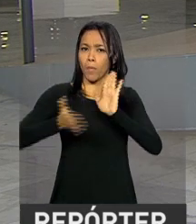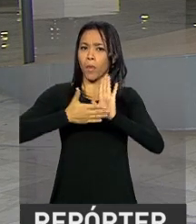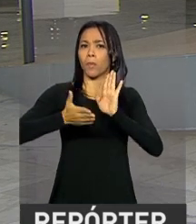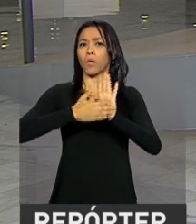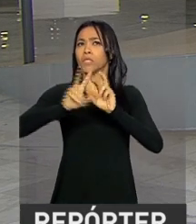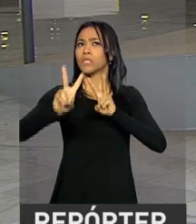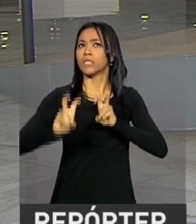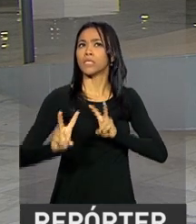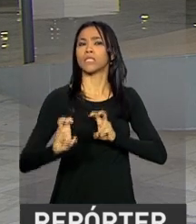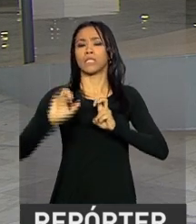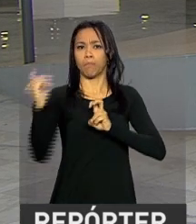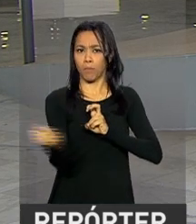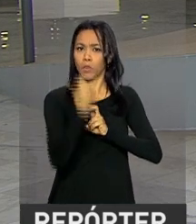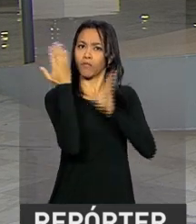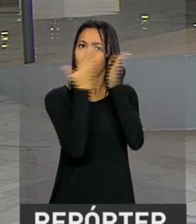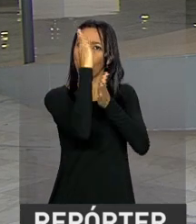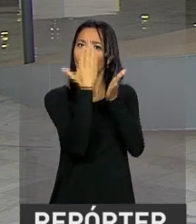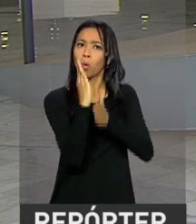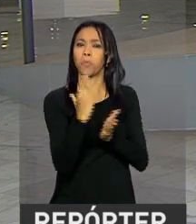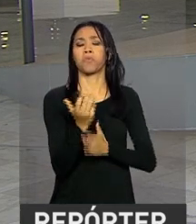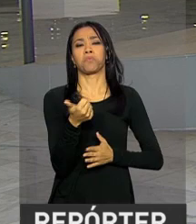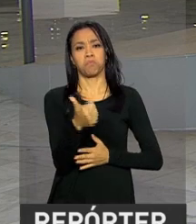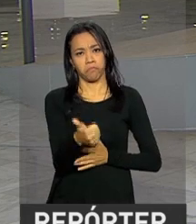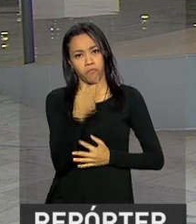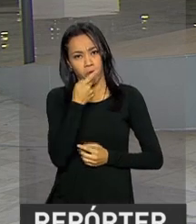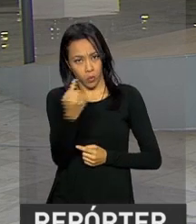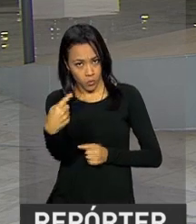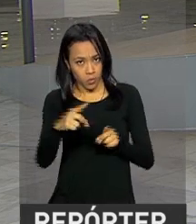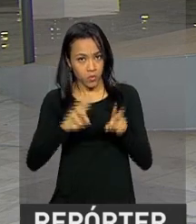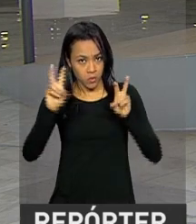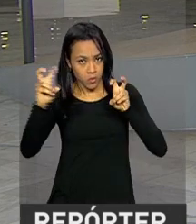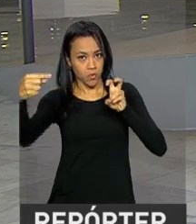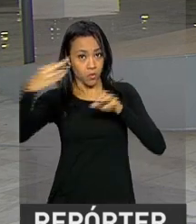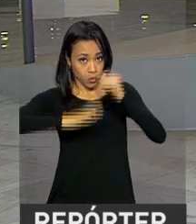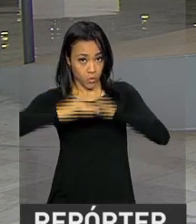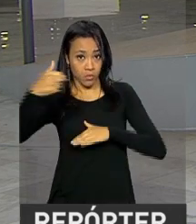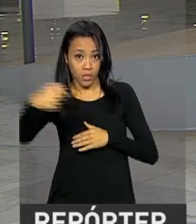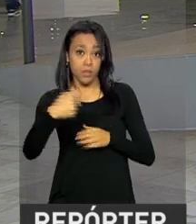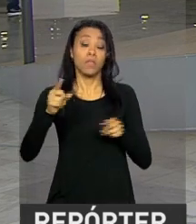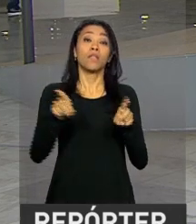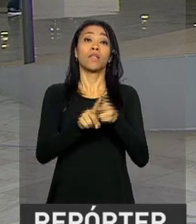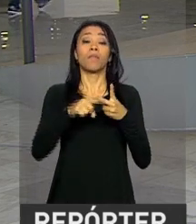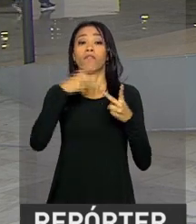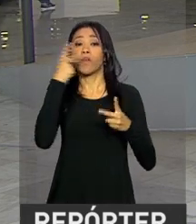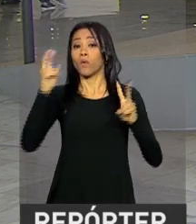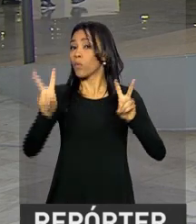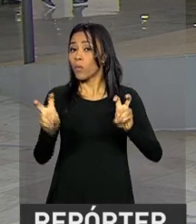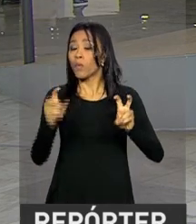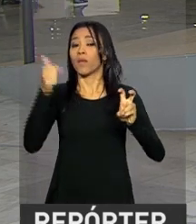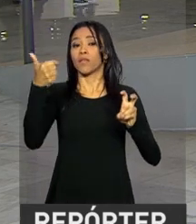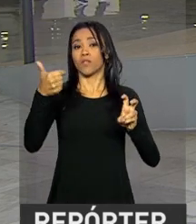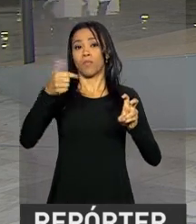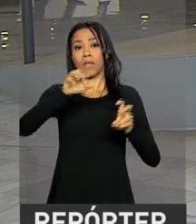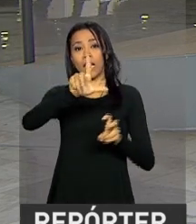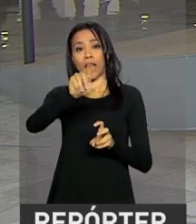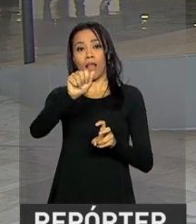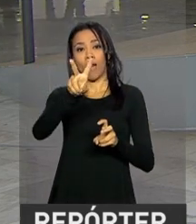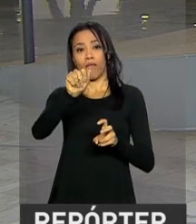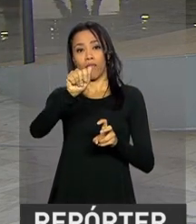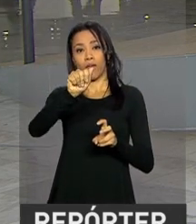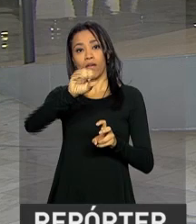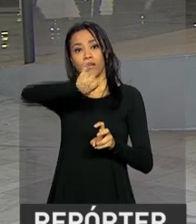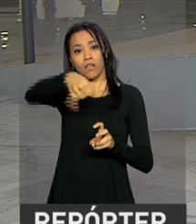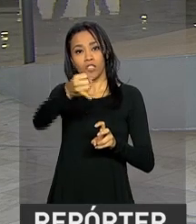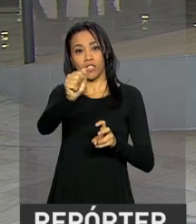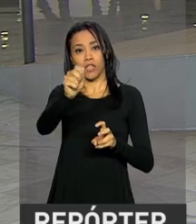Poder Legislativo nesse período. O presidente também comentou sobre a Operação Lava Jato, disse que a Operação Lava Jato